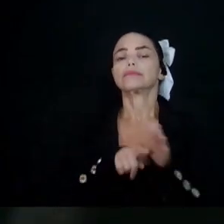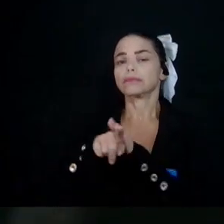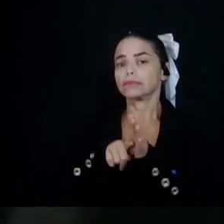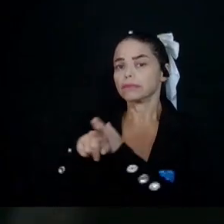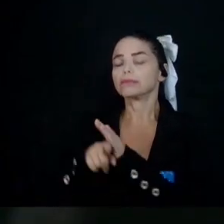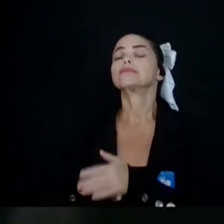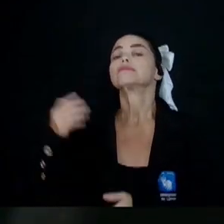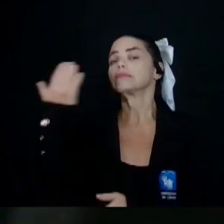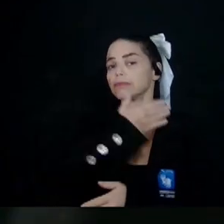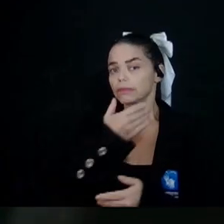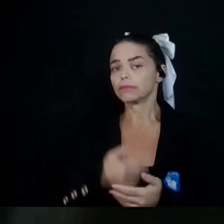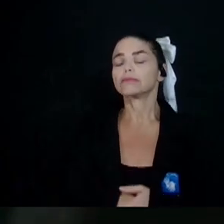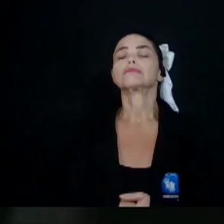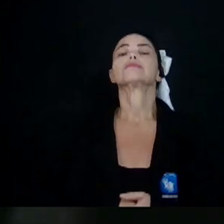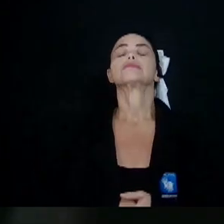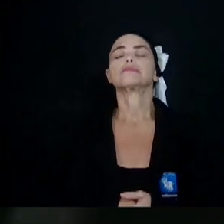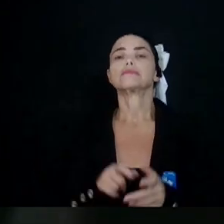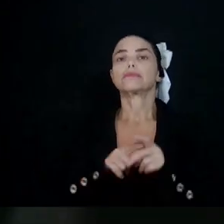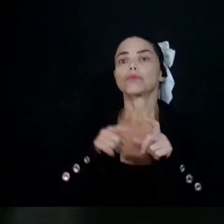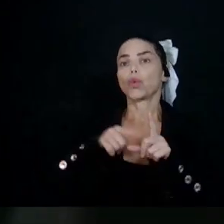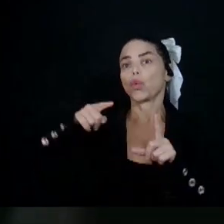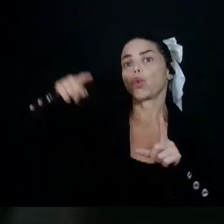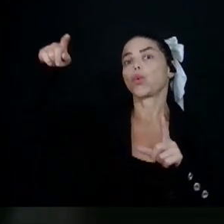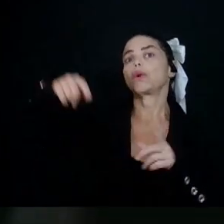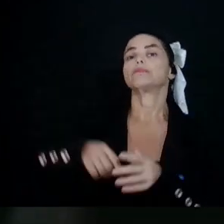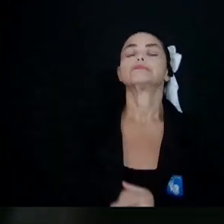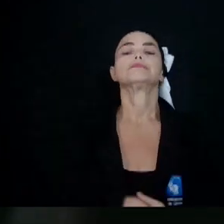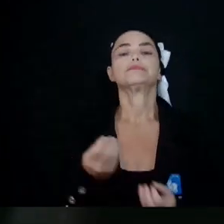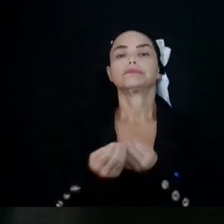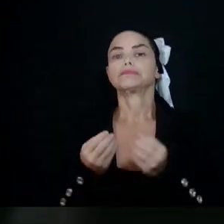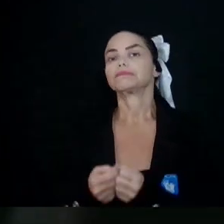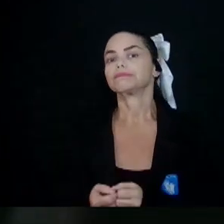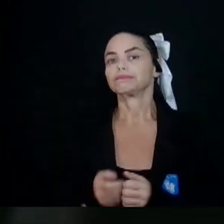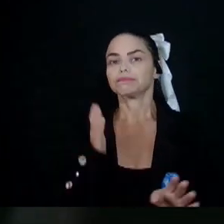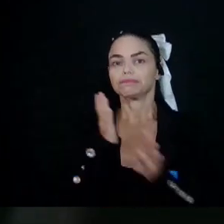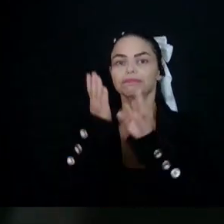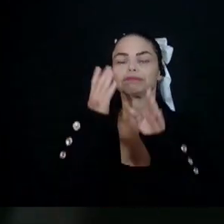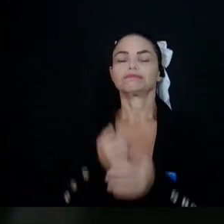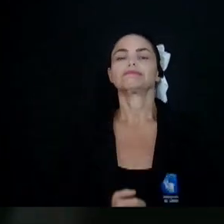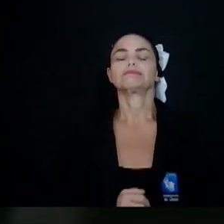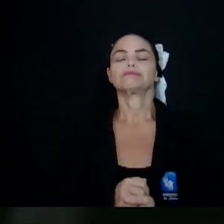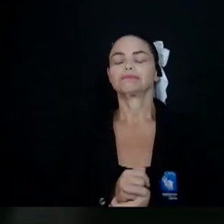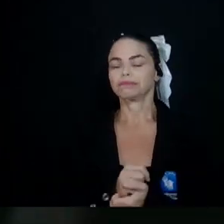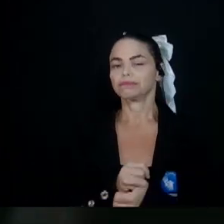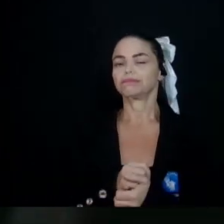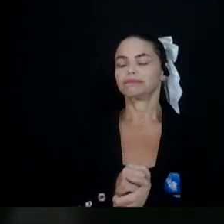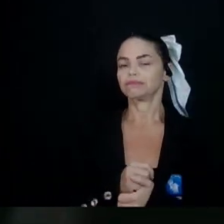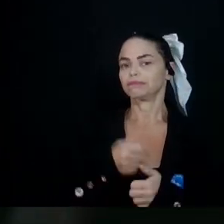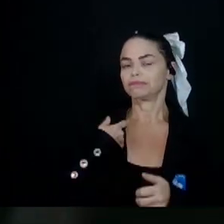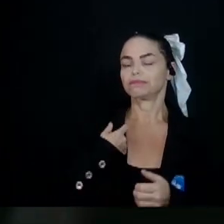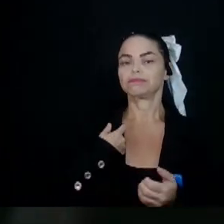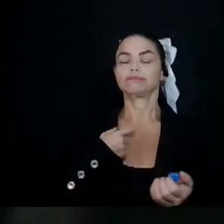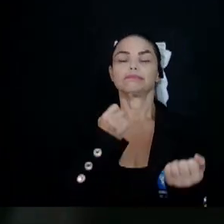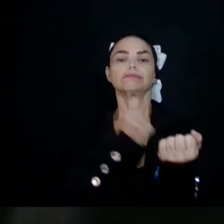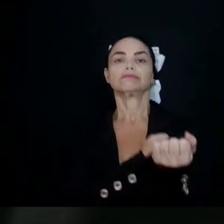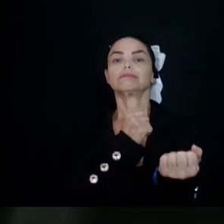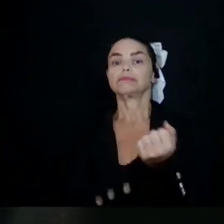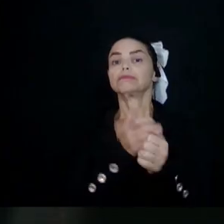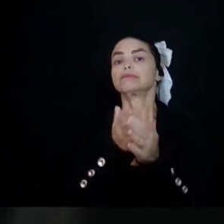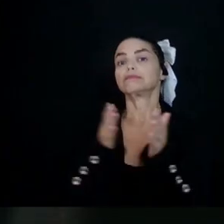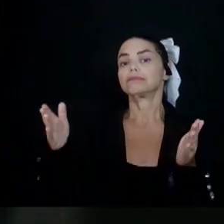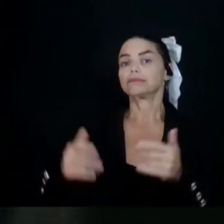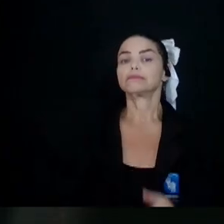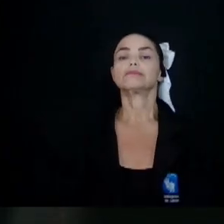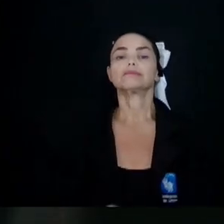comprovam essa tendência. E como que a gente faz para identificar esses sinais? Será que essa dependência ela começa a partir do